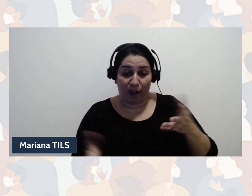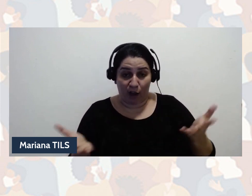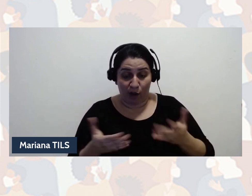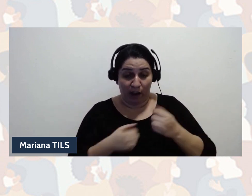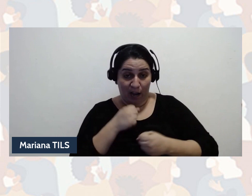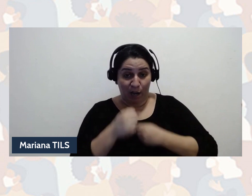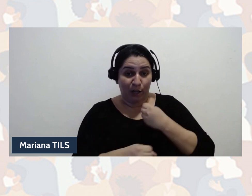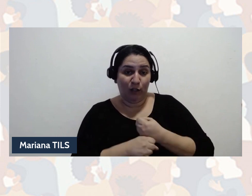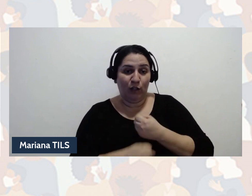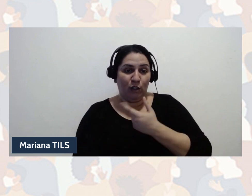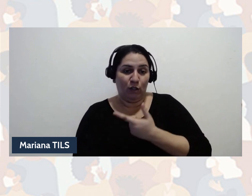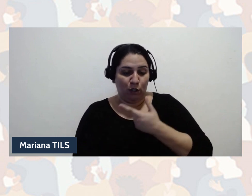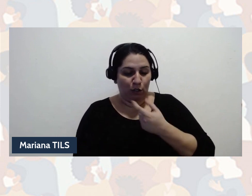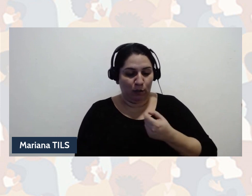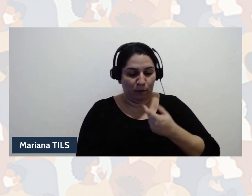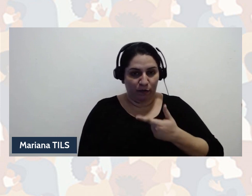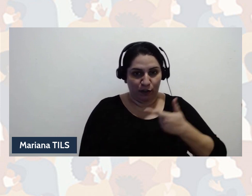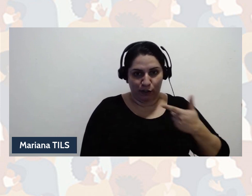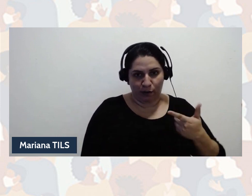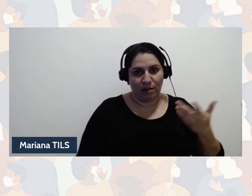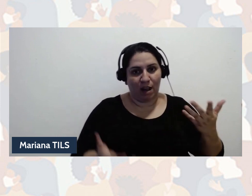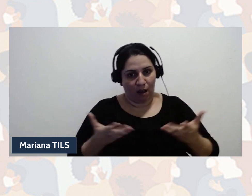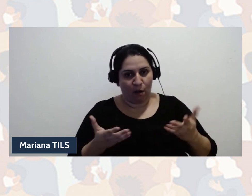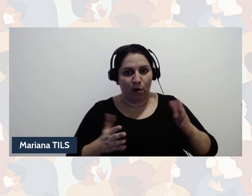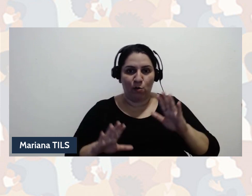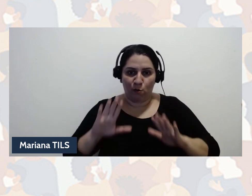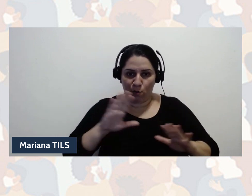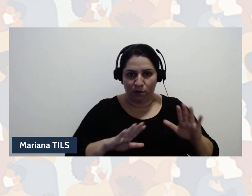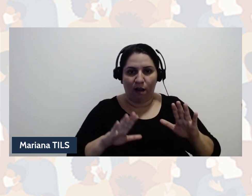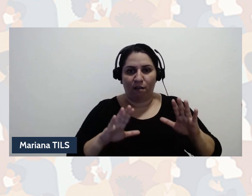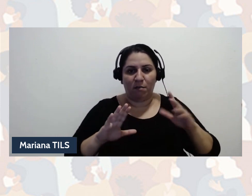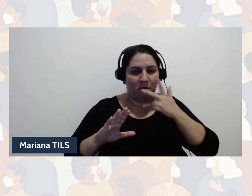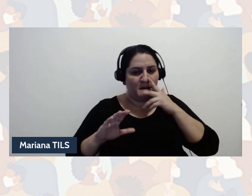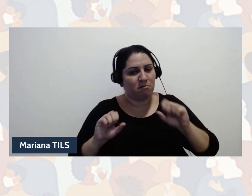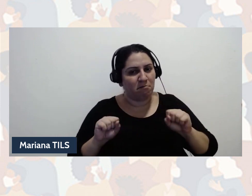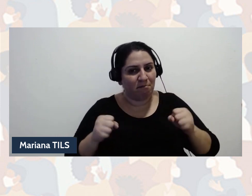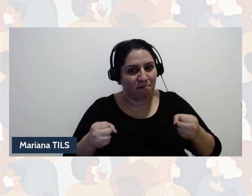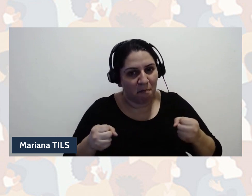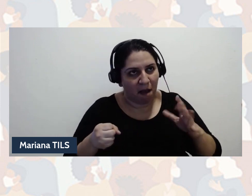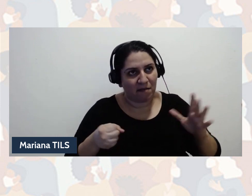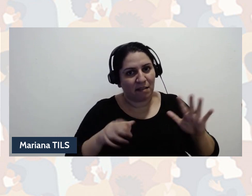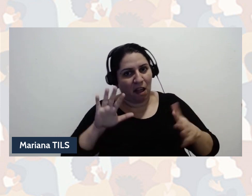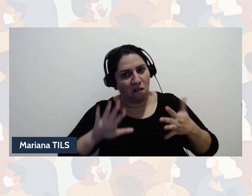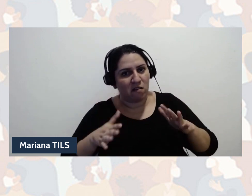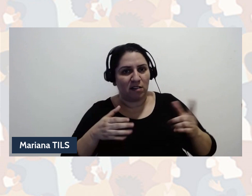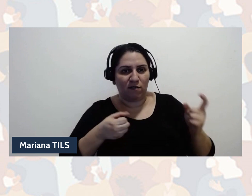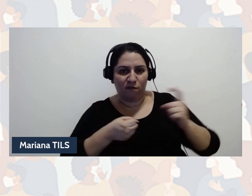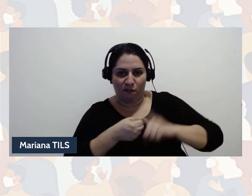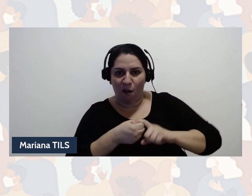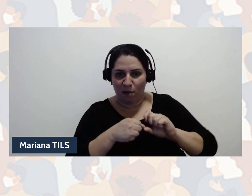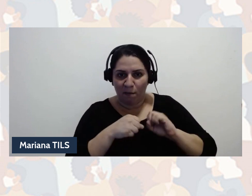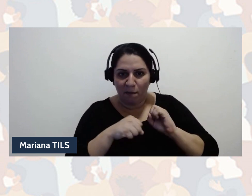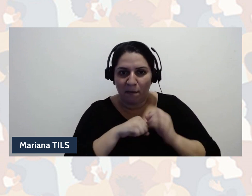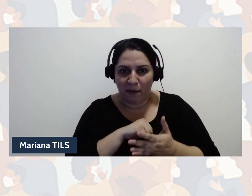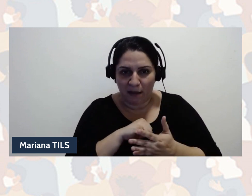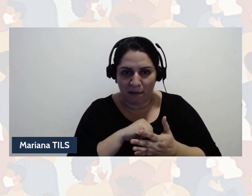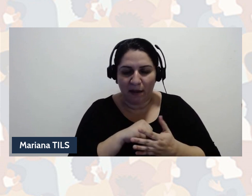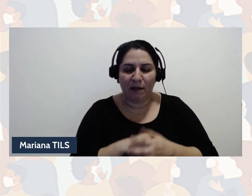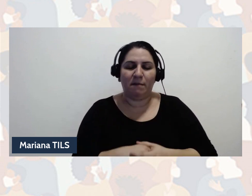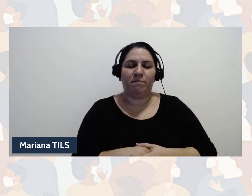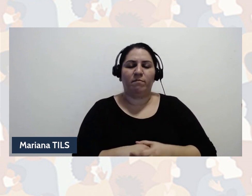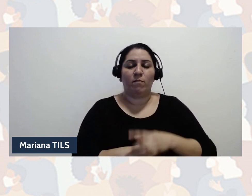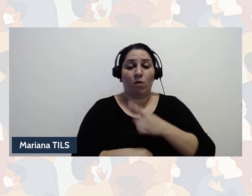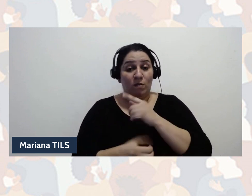que está vindo uma nova onda, a gente tem que continuar tomando cuidado, mas o mesmo secretário da ONU disse,